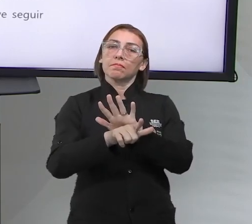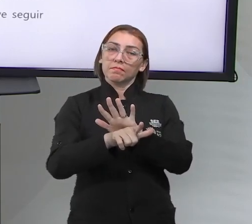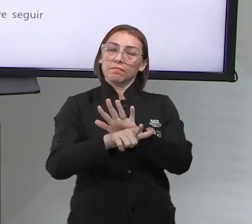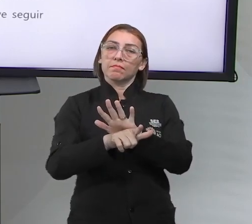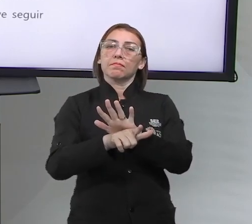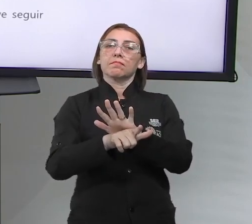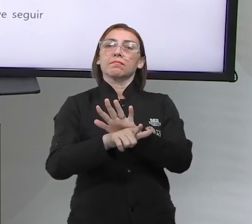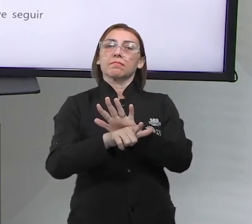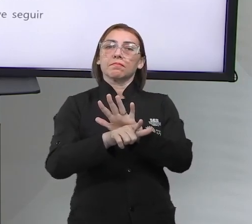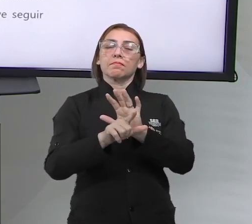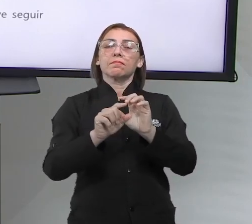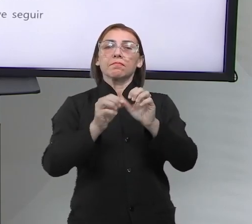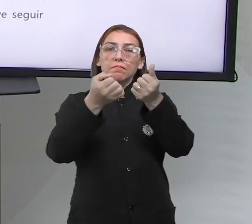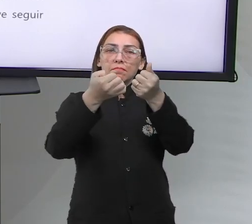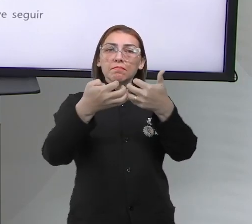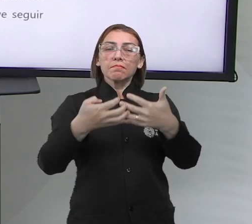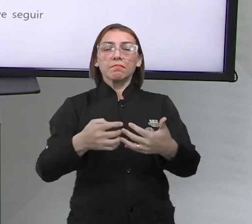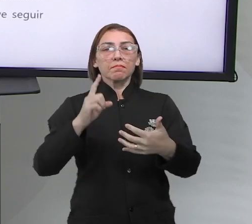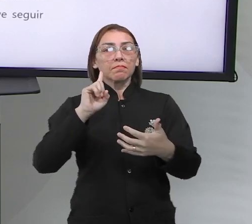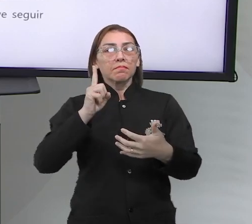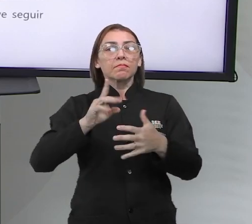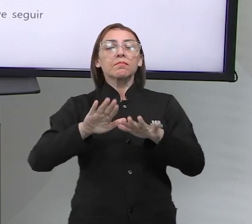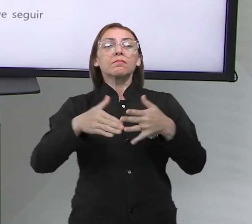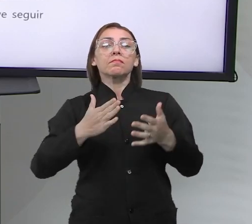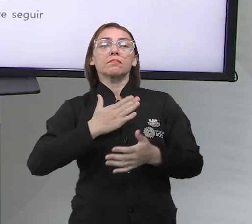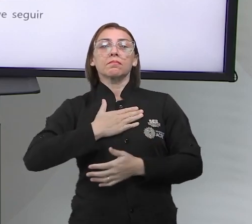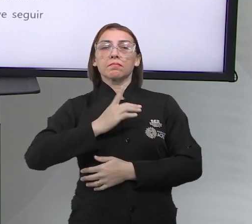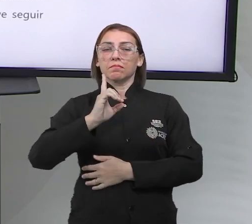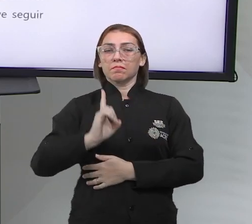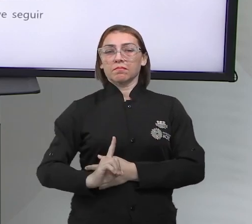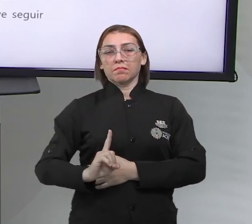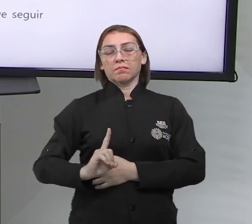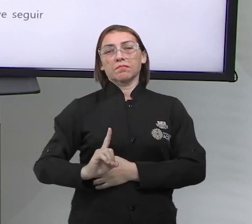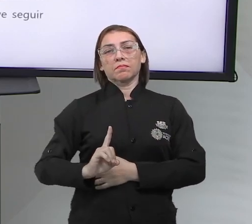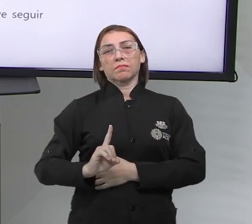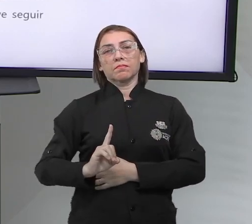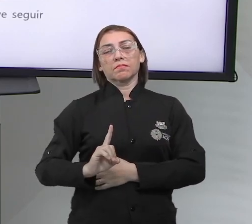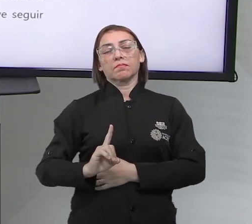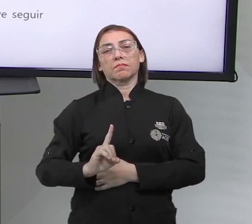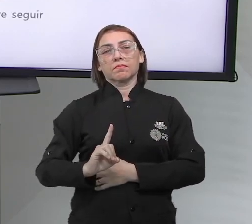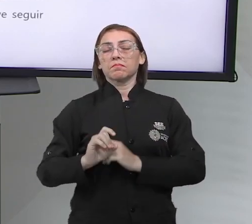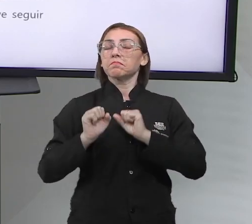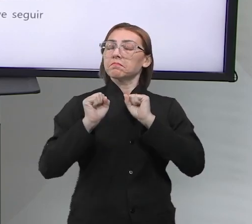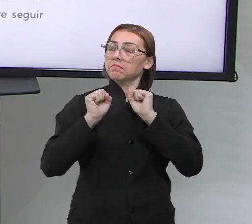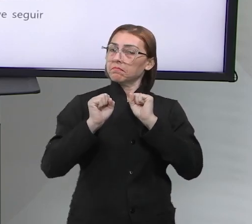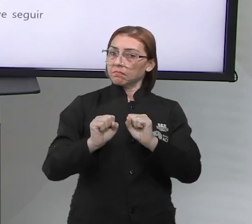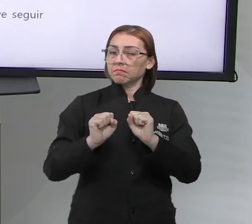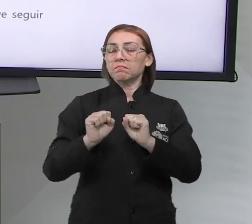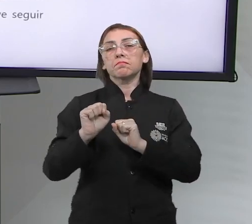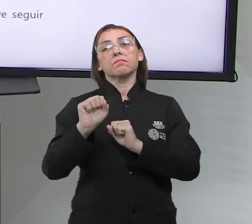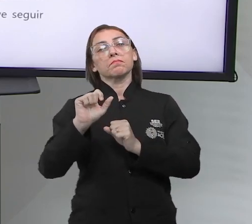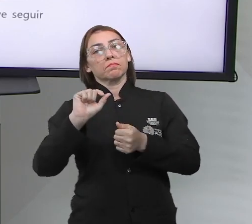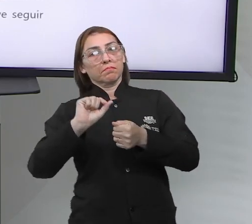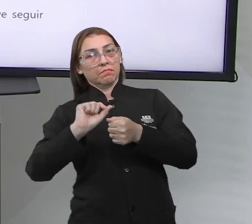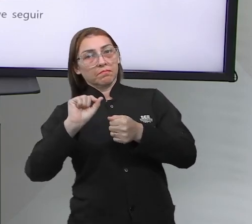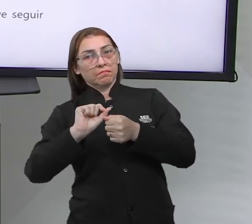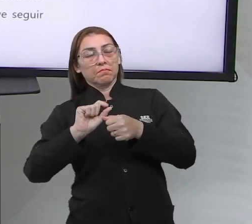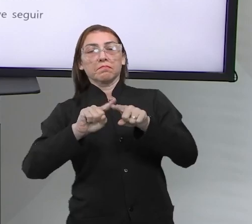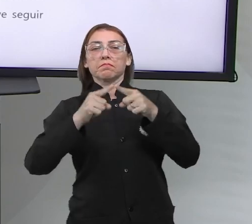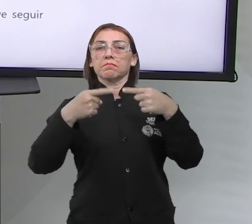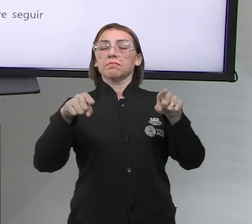ela delineia qual o meu direito, ou seja, aquilo que eu posso usufruir, mas